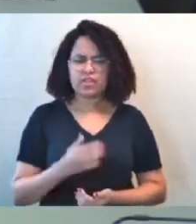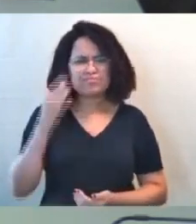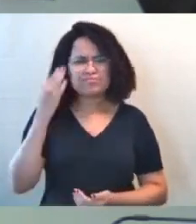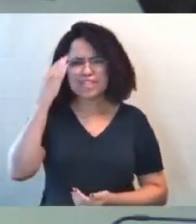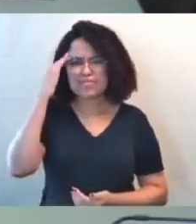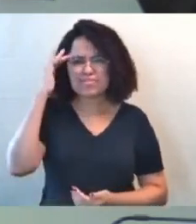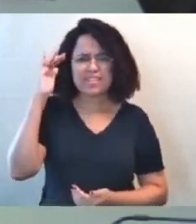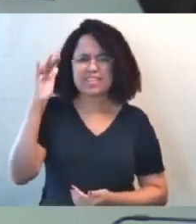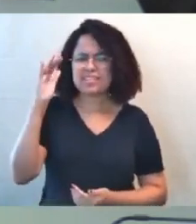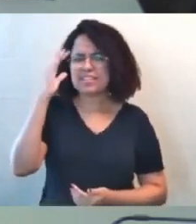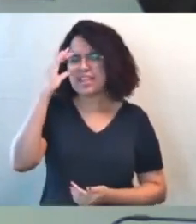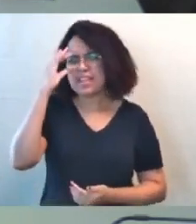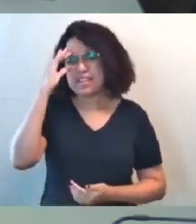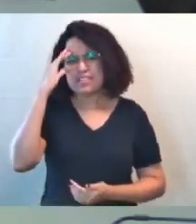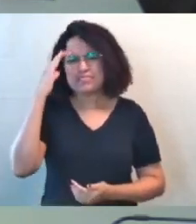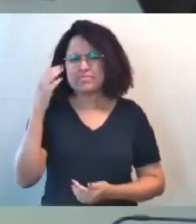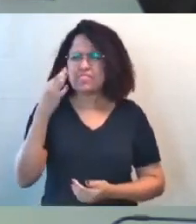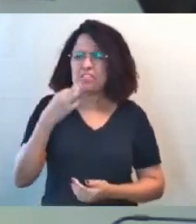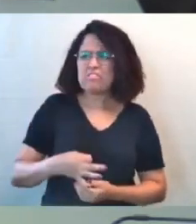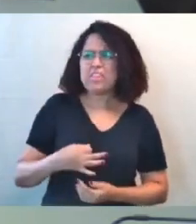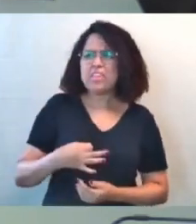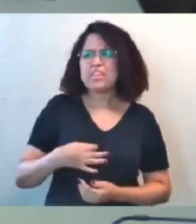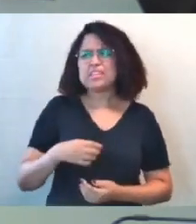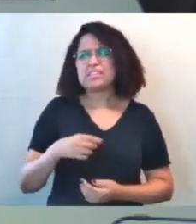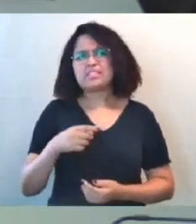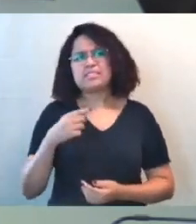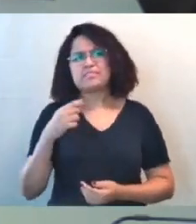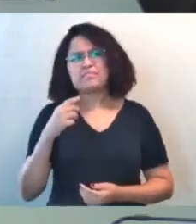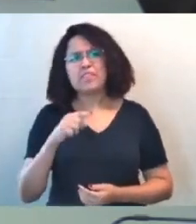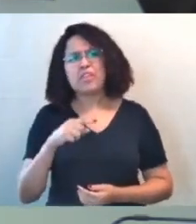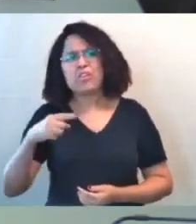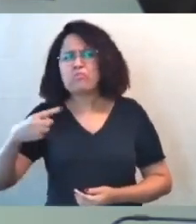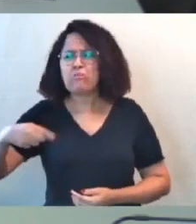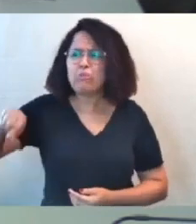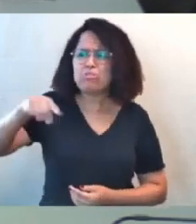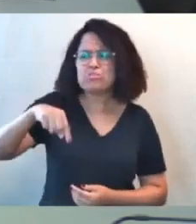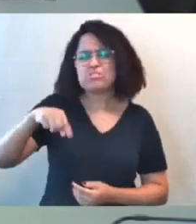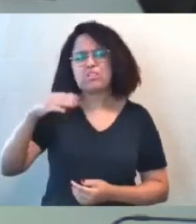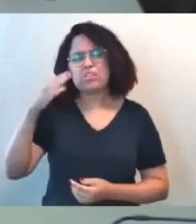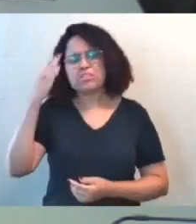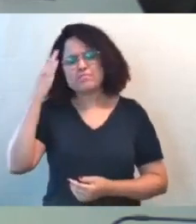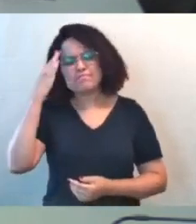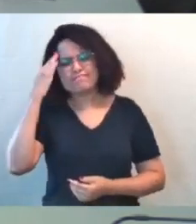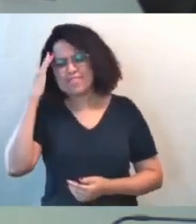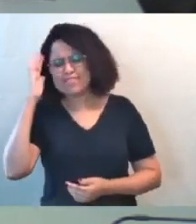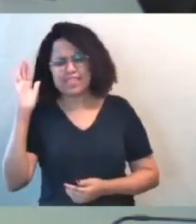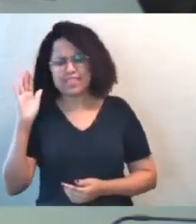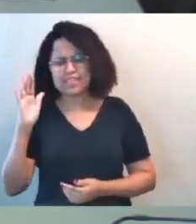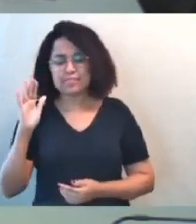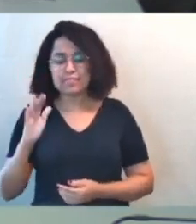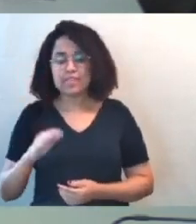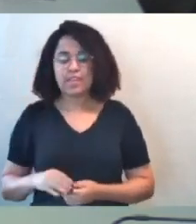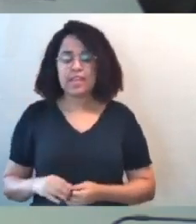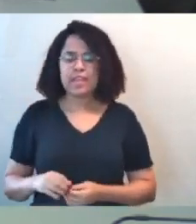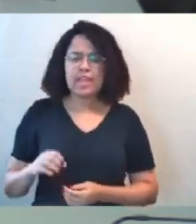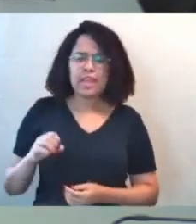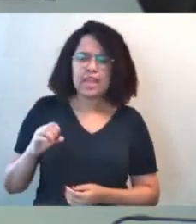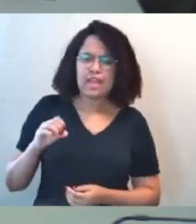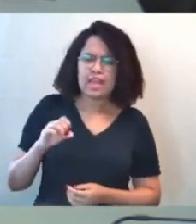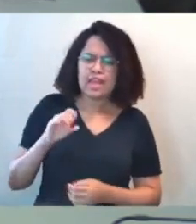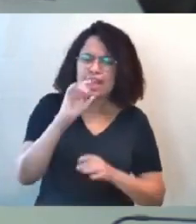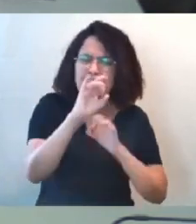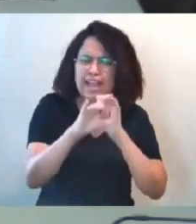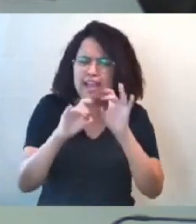mas a prática que a gente vê é outra, né? Então, assim, cada ônibus custando aí